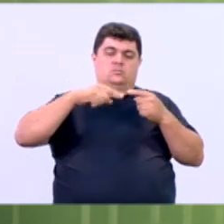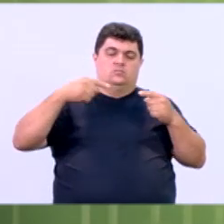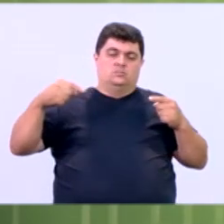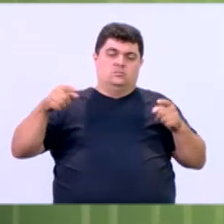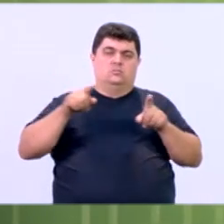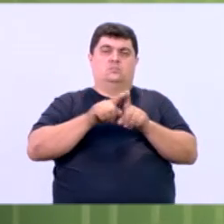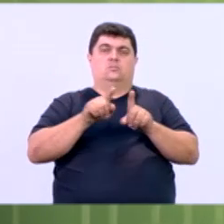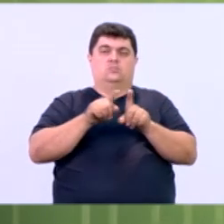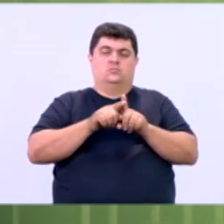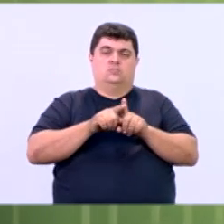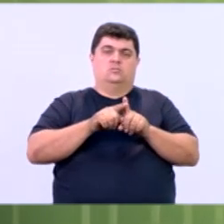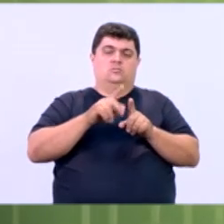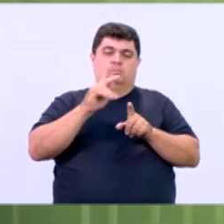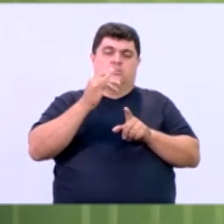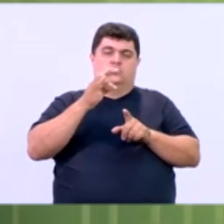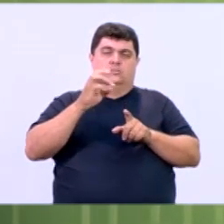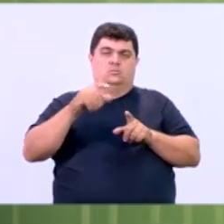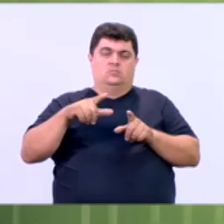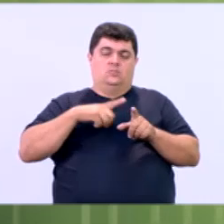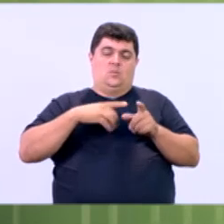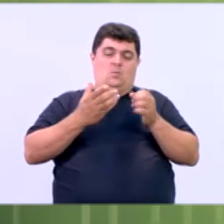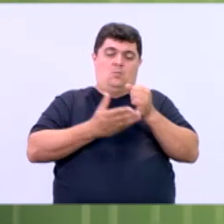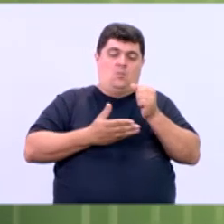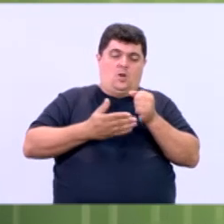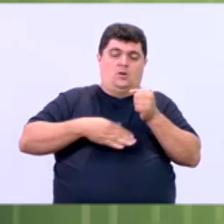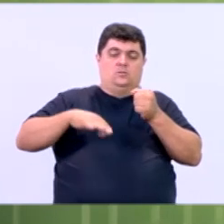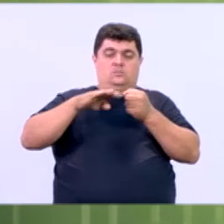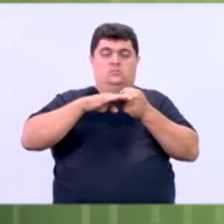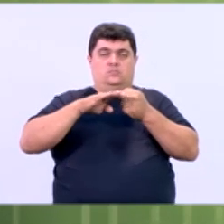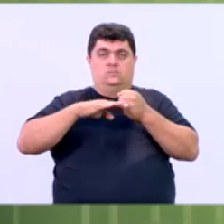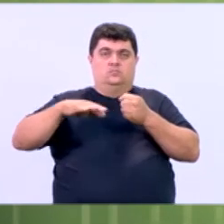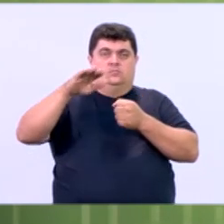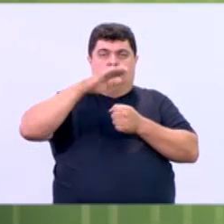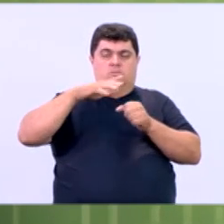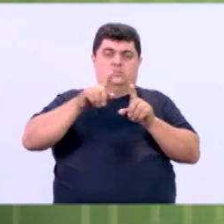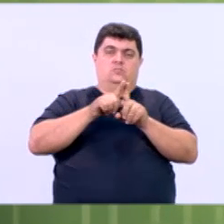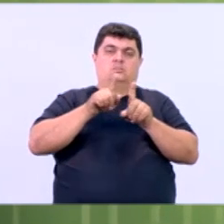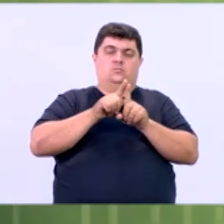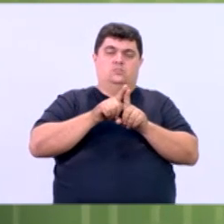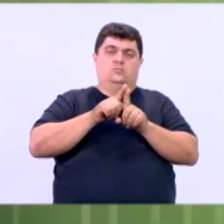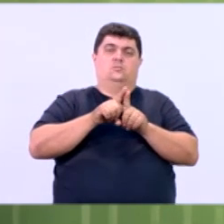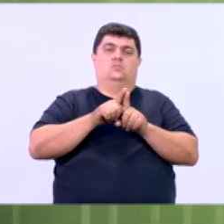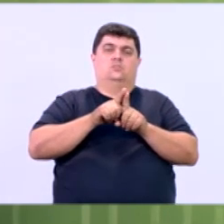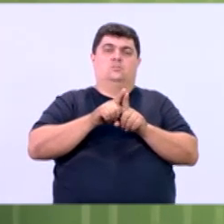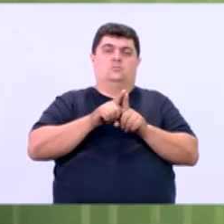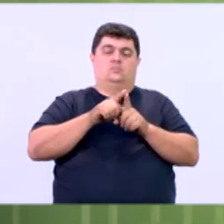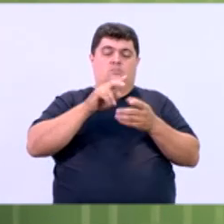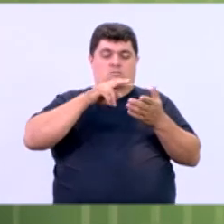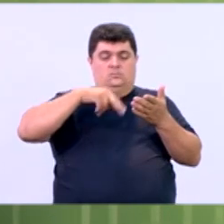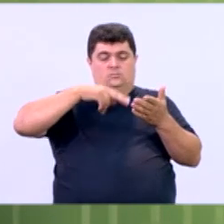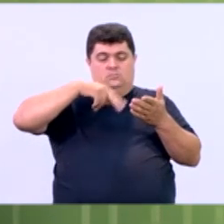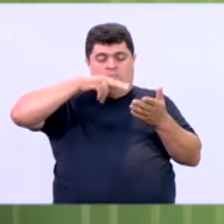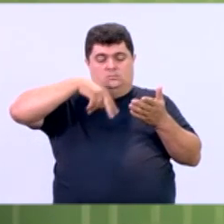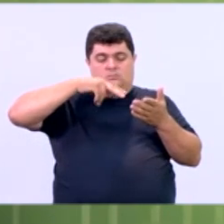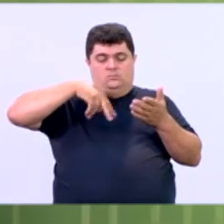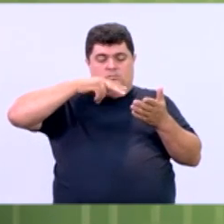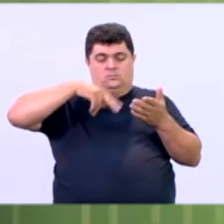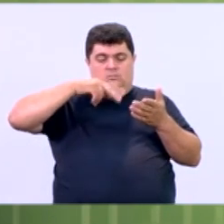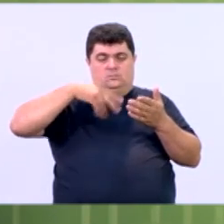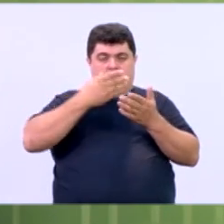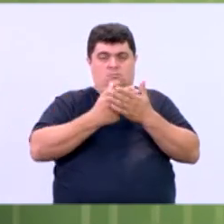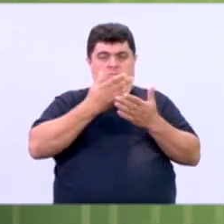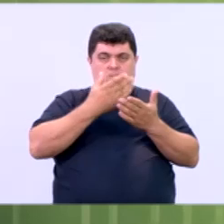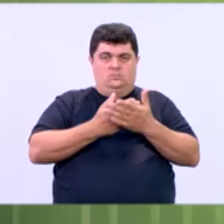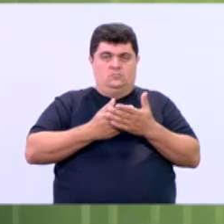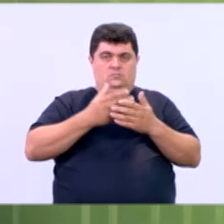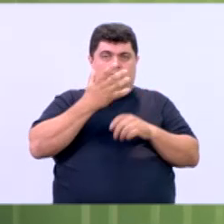avançadas de HTML, outras são básicas de usabilidade também. Dá uma estudada no material